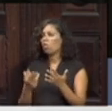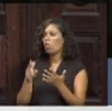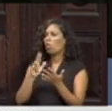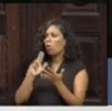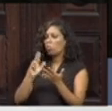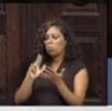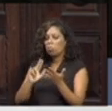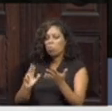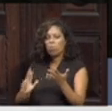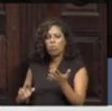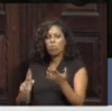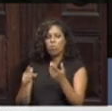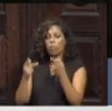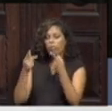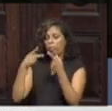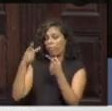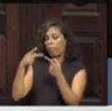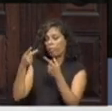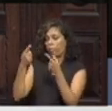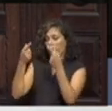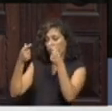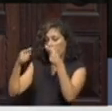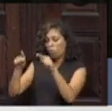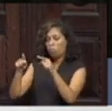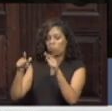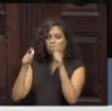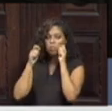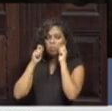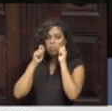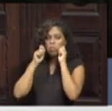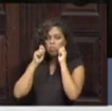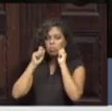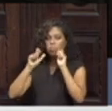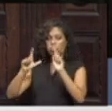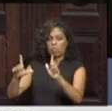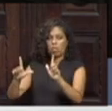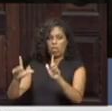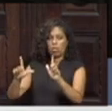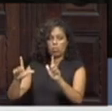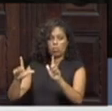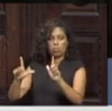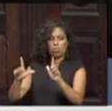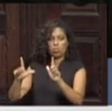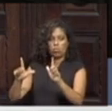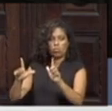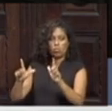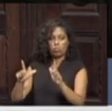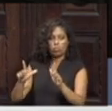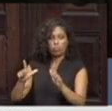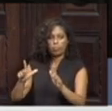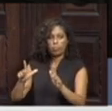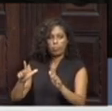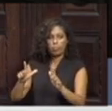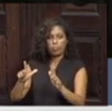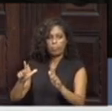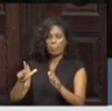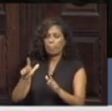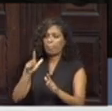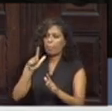diz que a Assembleia Legislativa foi oficiada a respeito, eu não sei como deveria ser oficiado, se Vossa Excelência